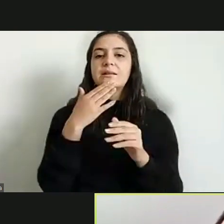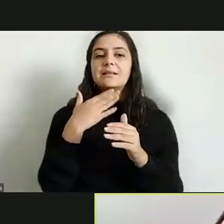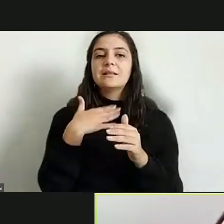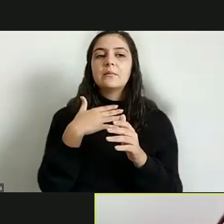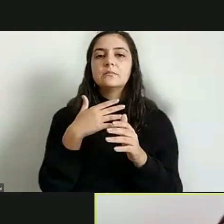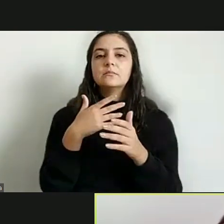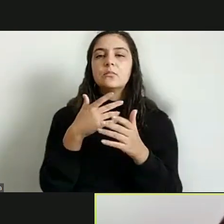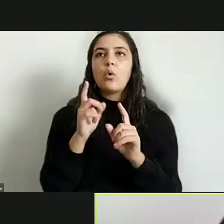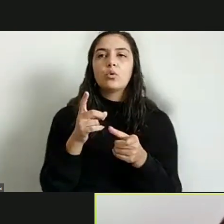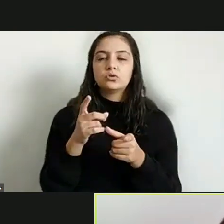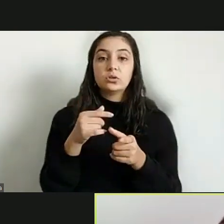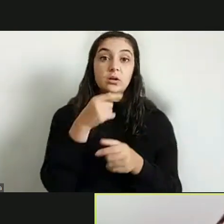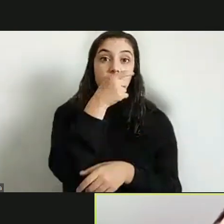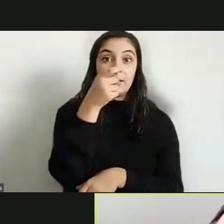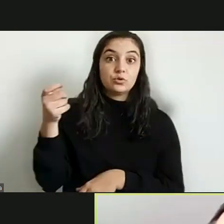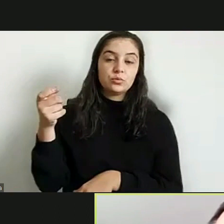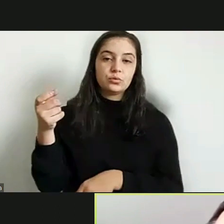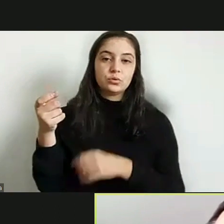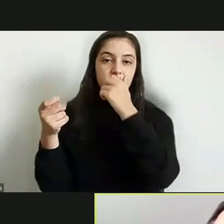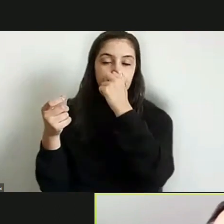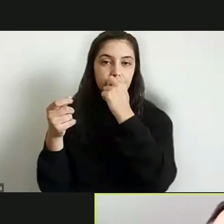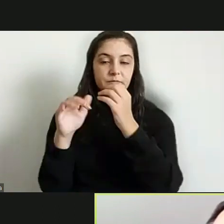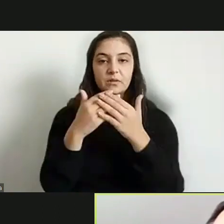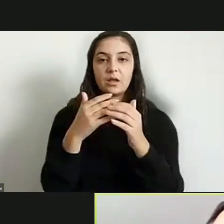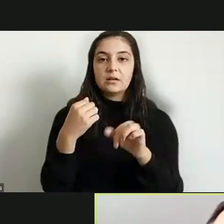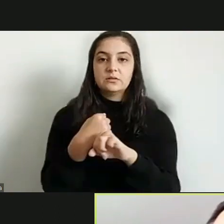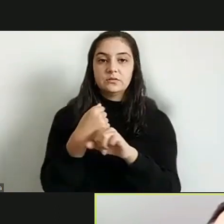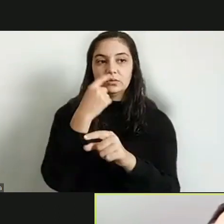que o cidadão e a cidadã são coprodutores de serviço público.